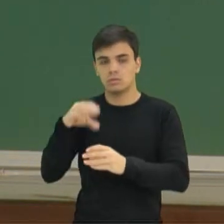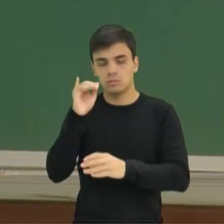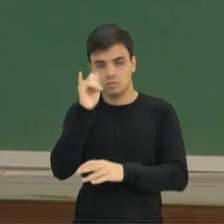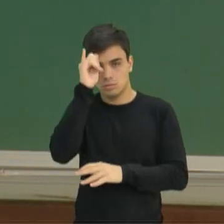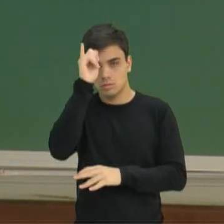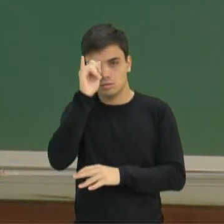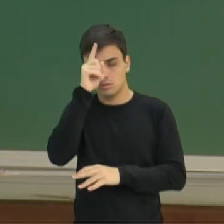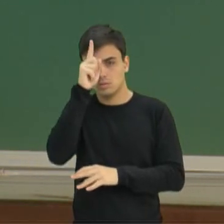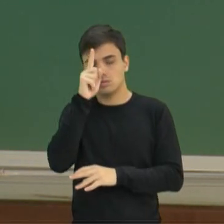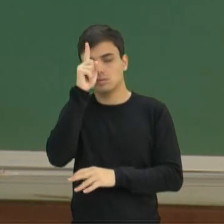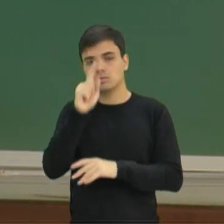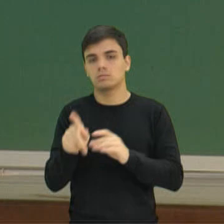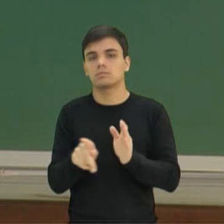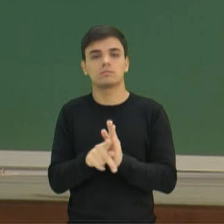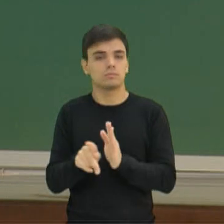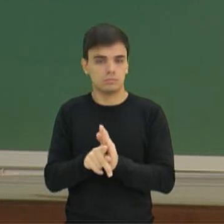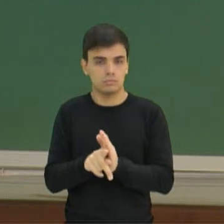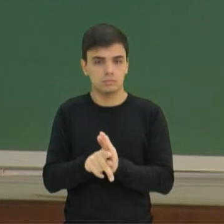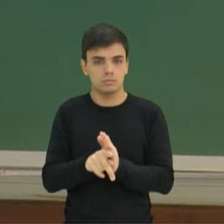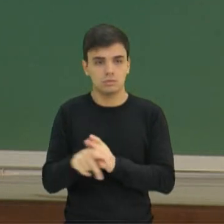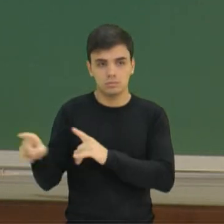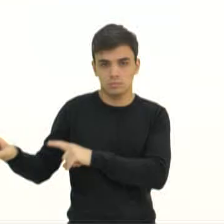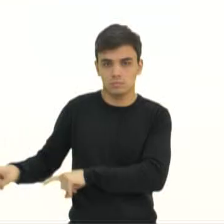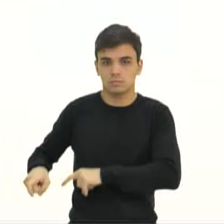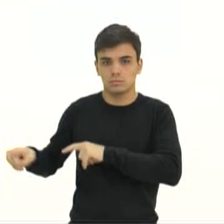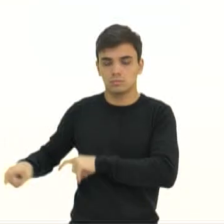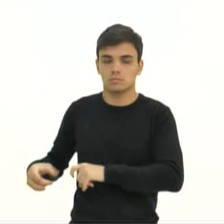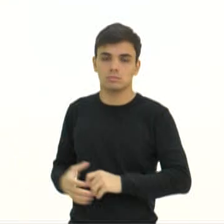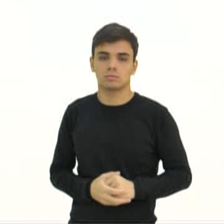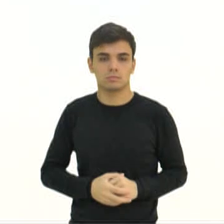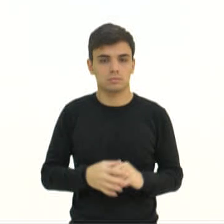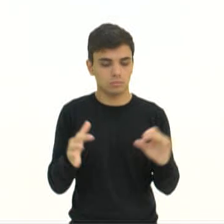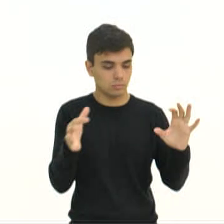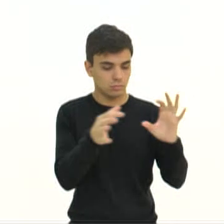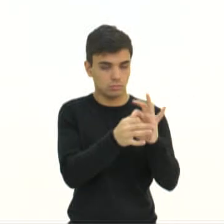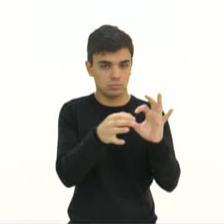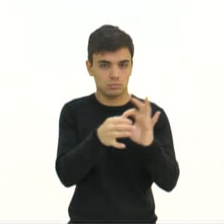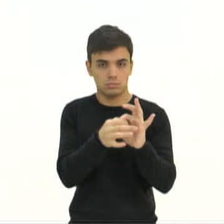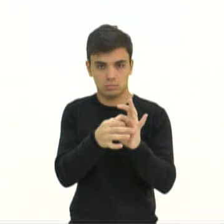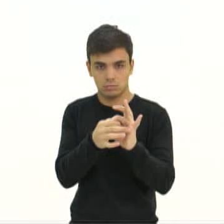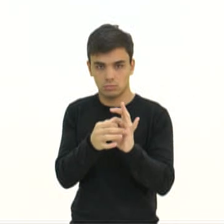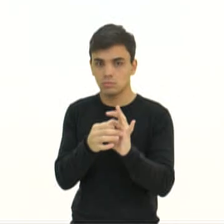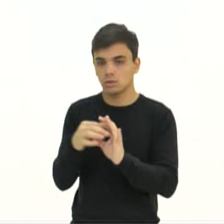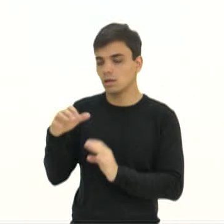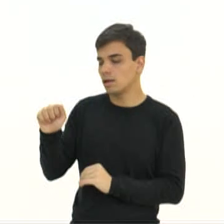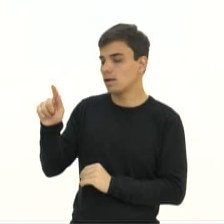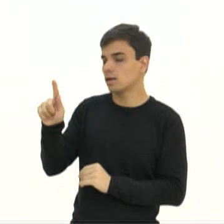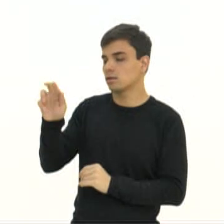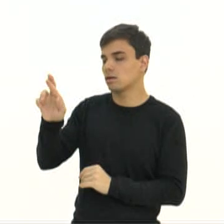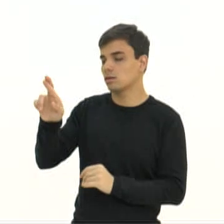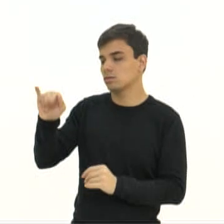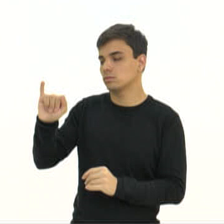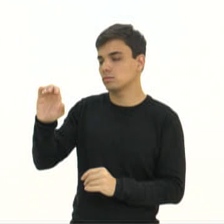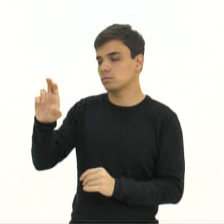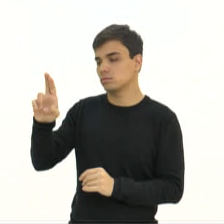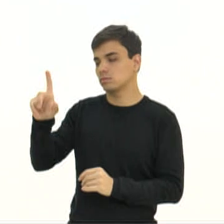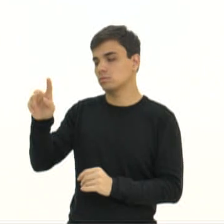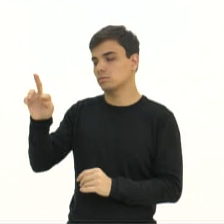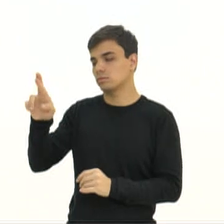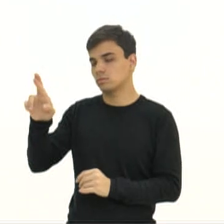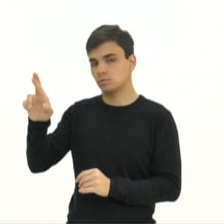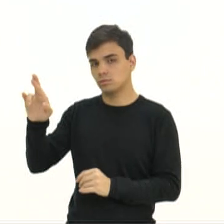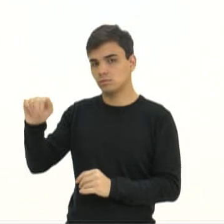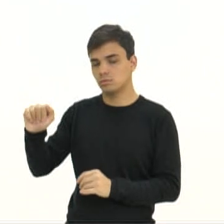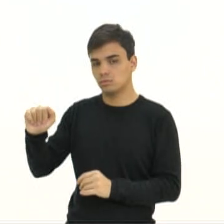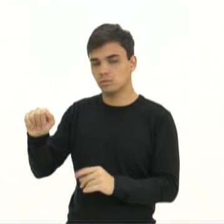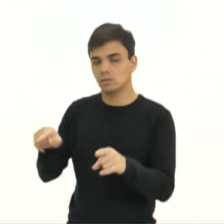de agropecuária, que é um conjunto de agricultura mais pecuária, certo? Então, são atividades ali